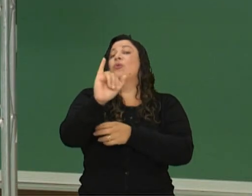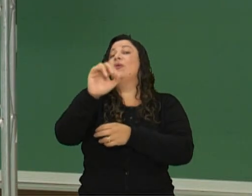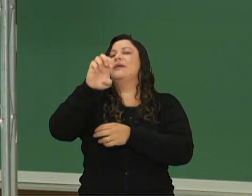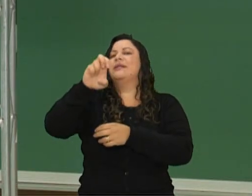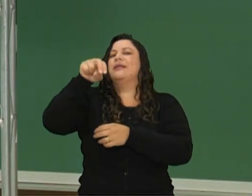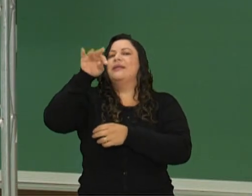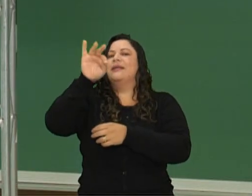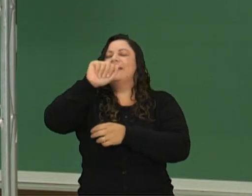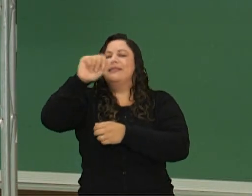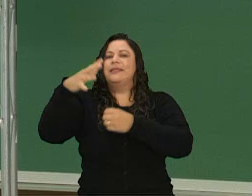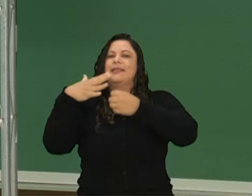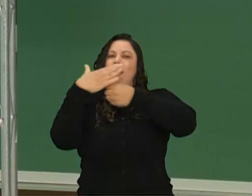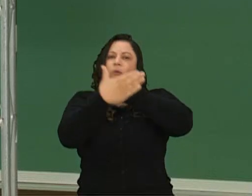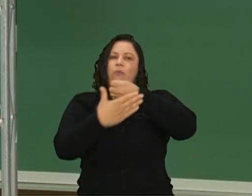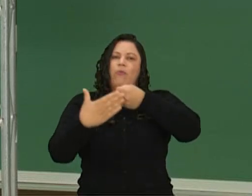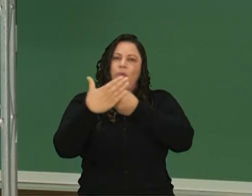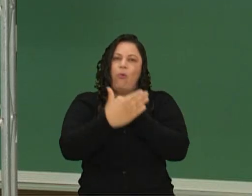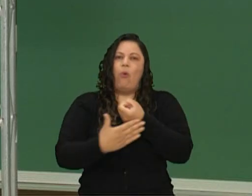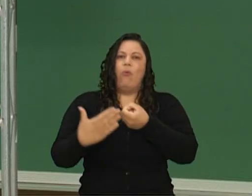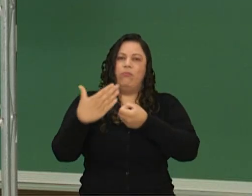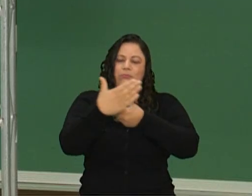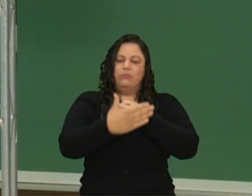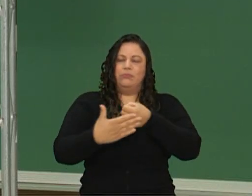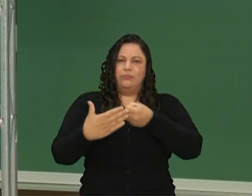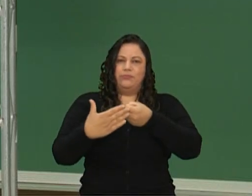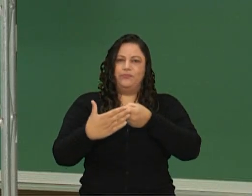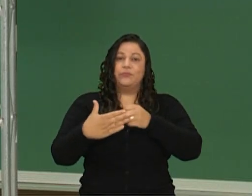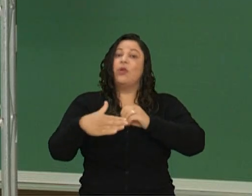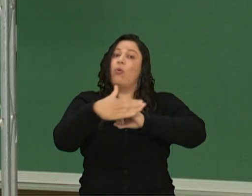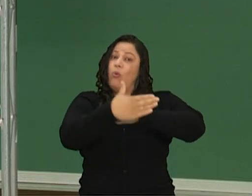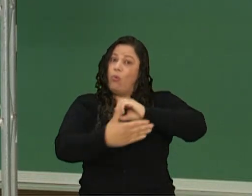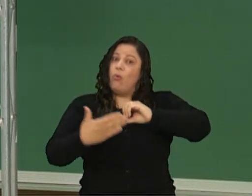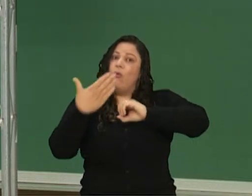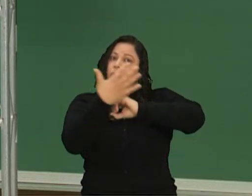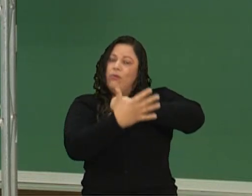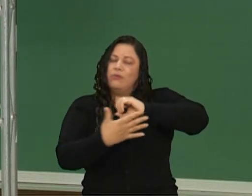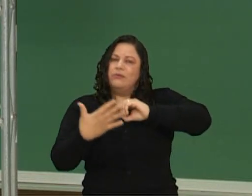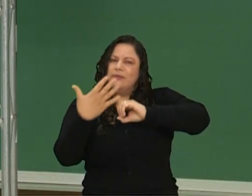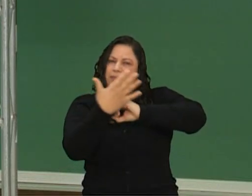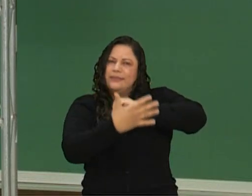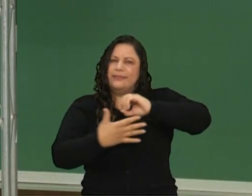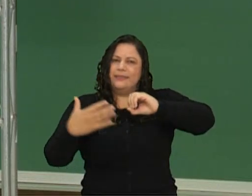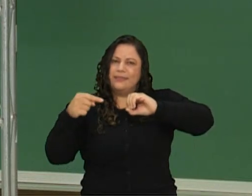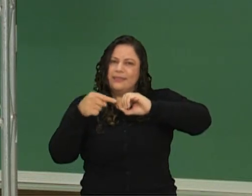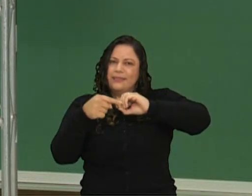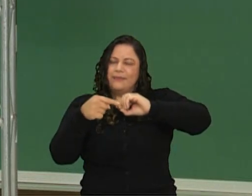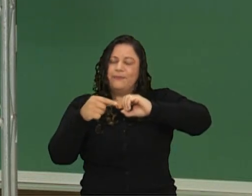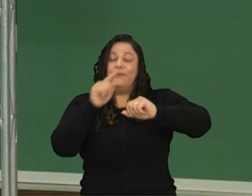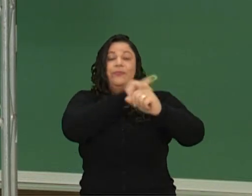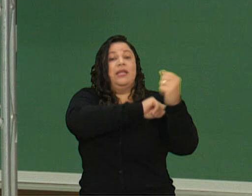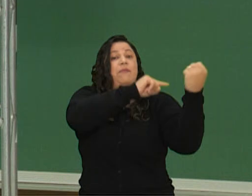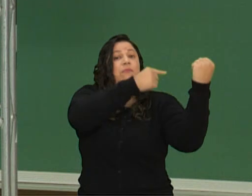é onde está Ucrânia e Polônia, aqui pertinho da Rússia.